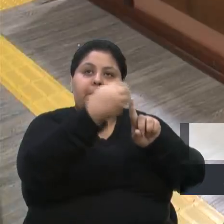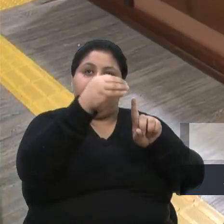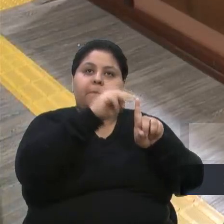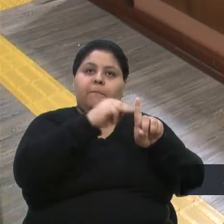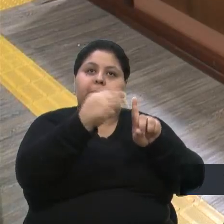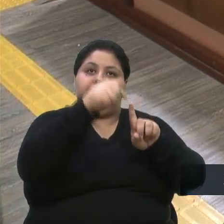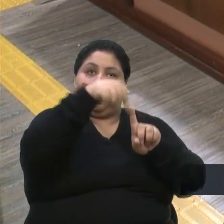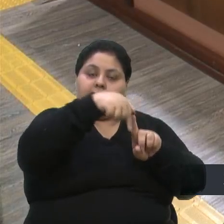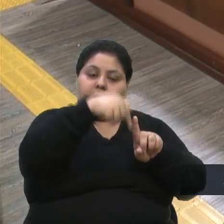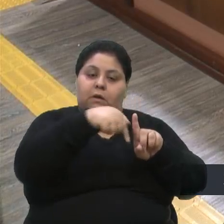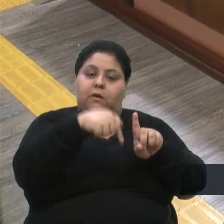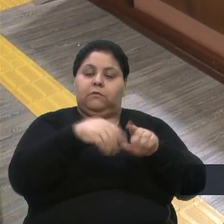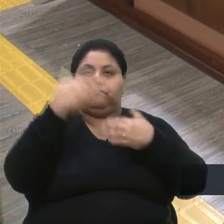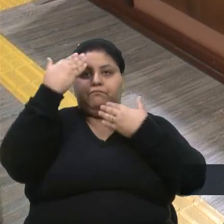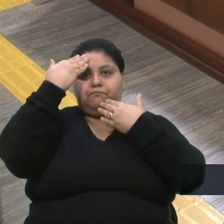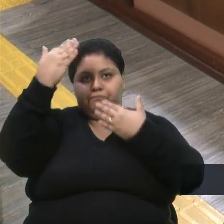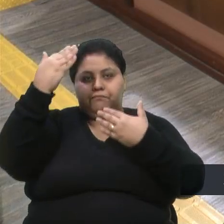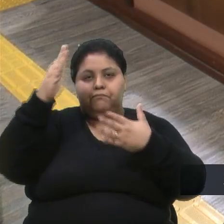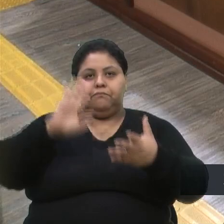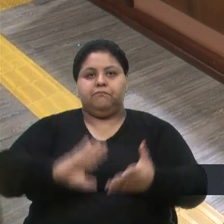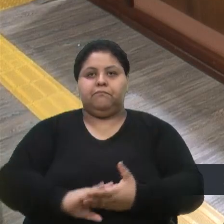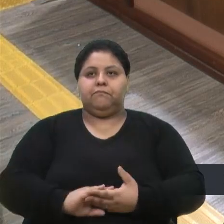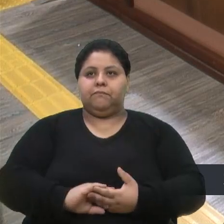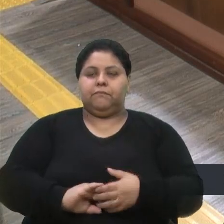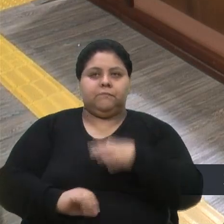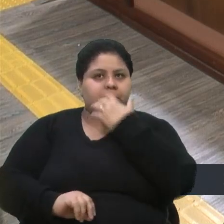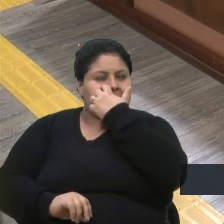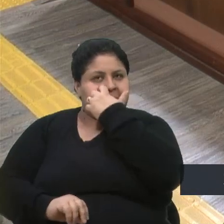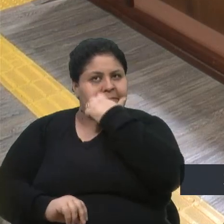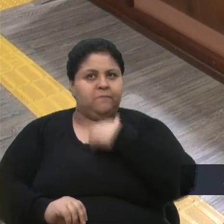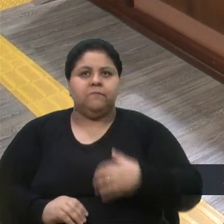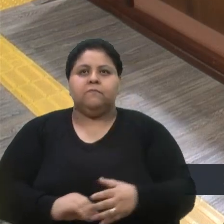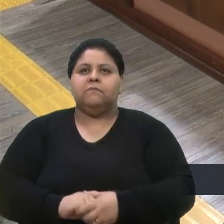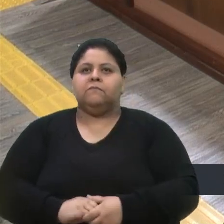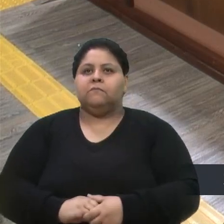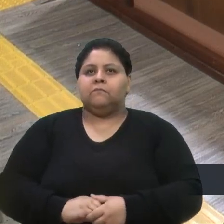Obrigado, vereador Schalco. Declaração de líder.